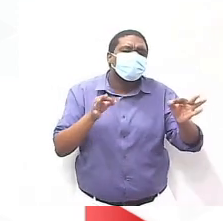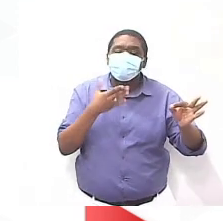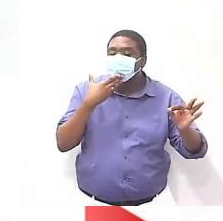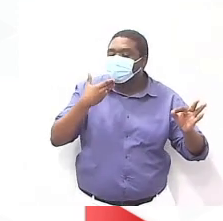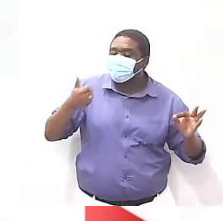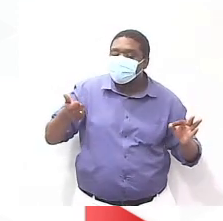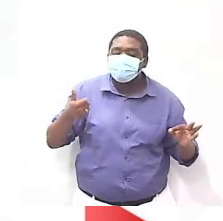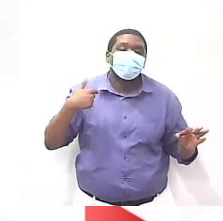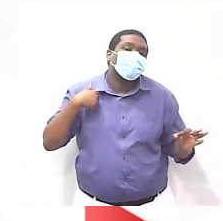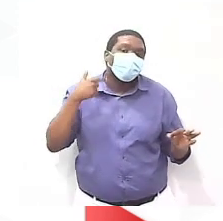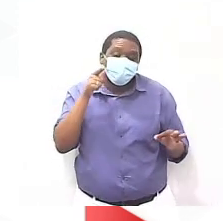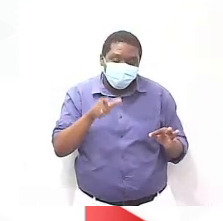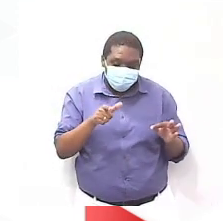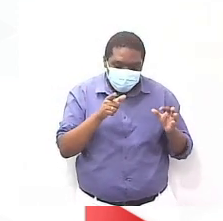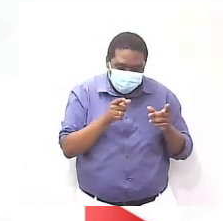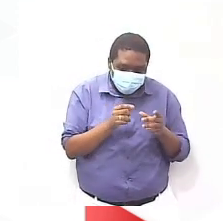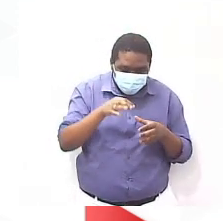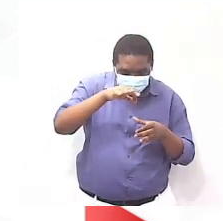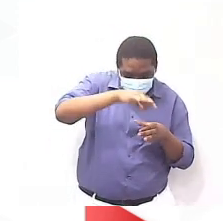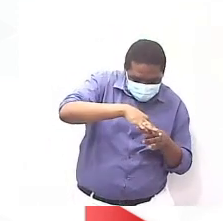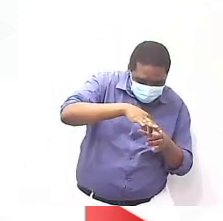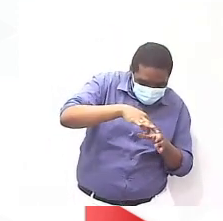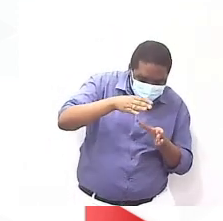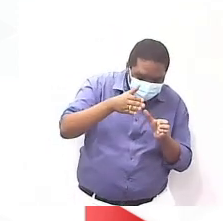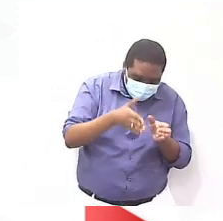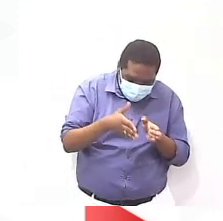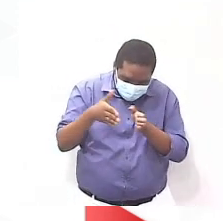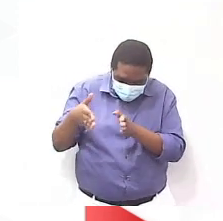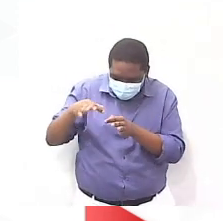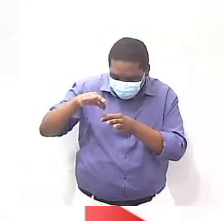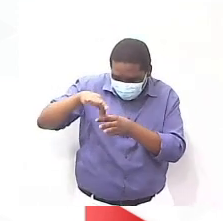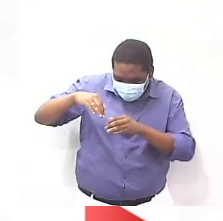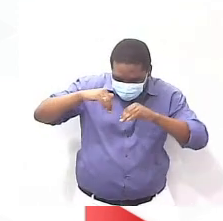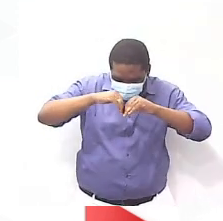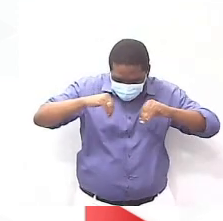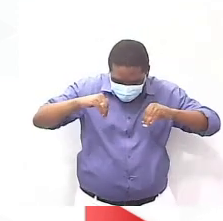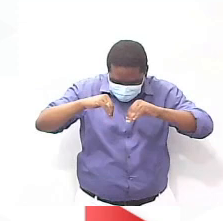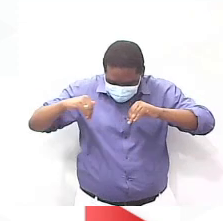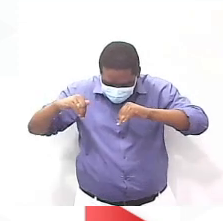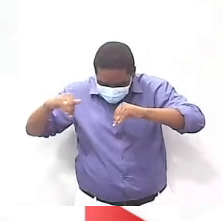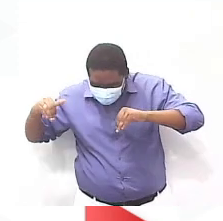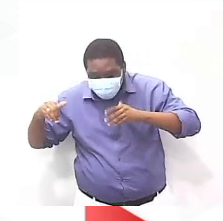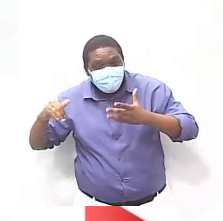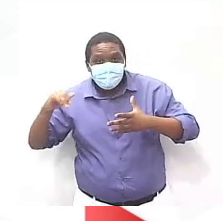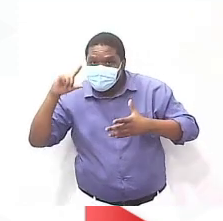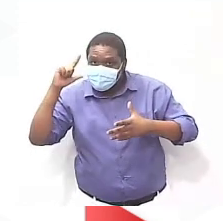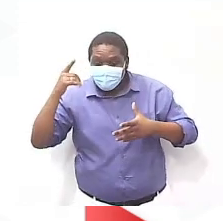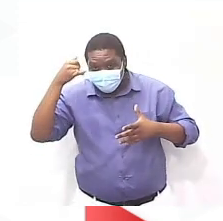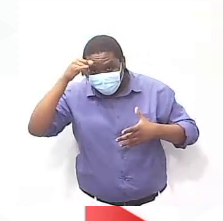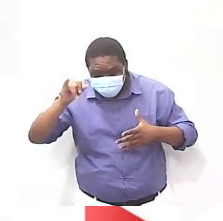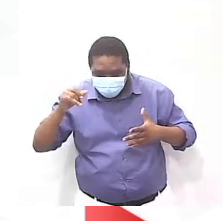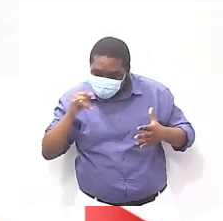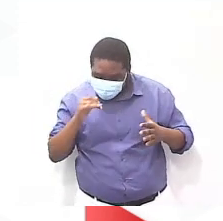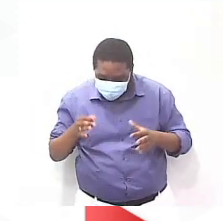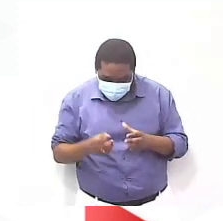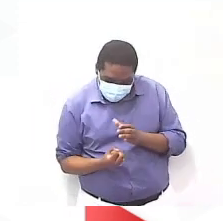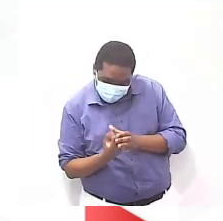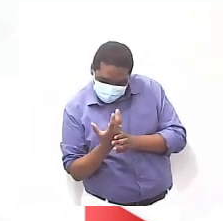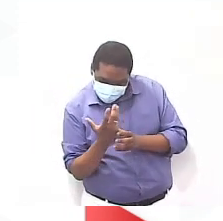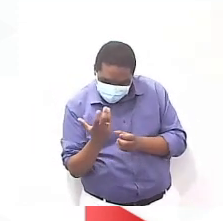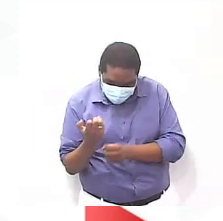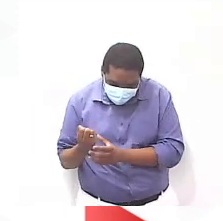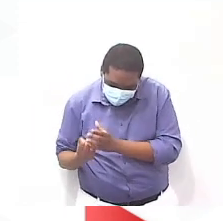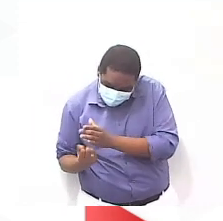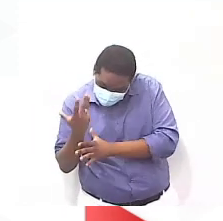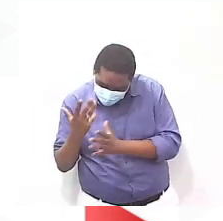comprimento para eu plantar essas sementes para que uma não atrapalhe o crescimento da outra. Entender que quando uma